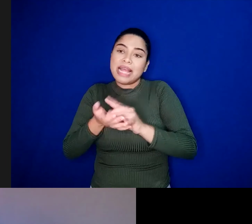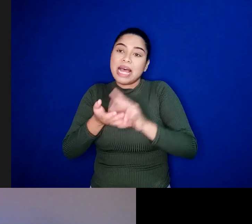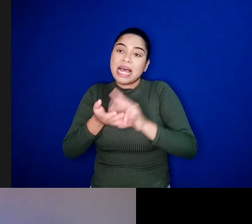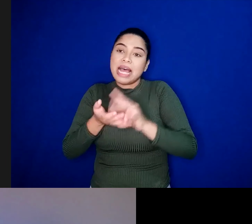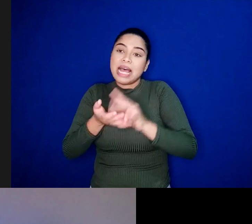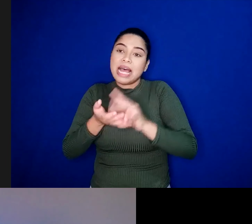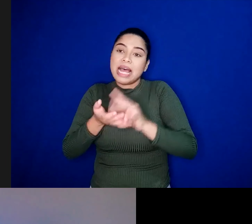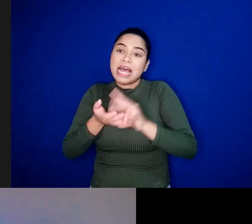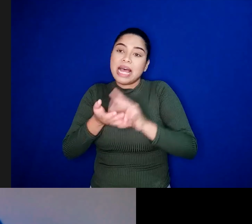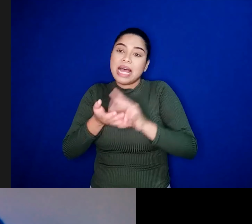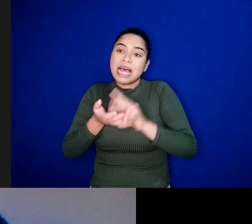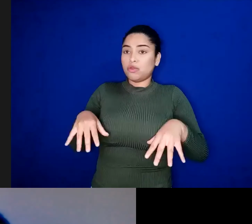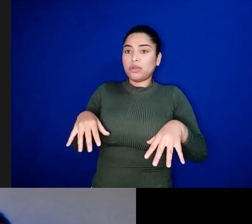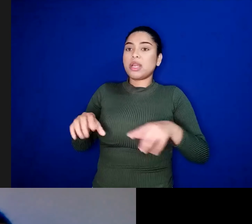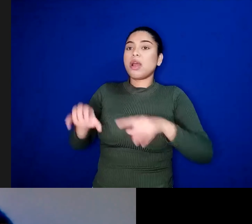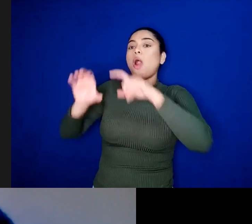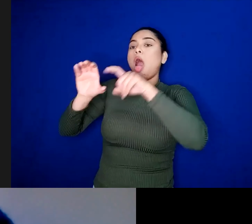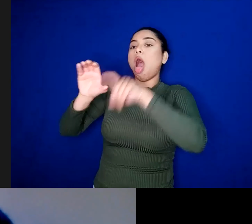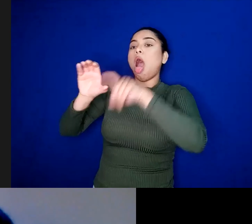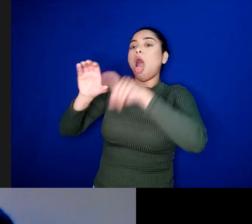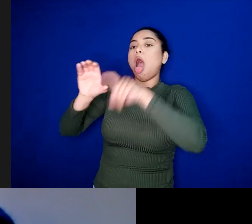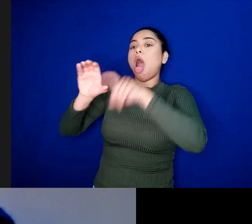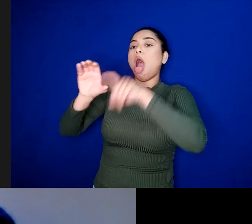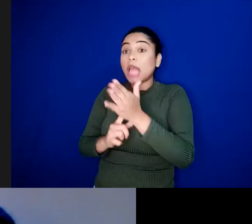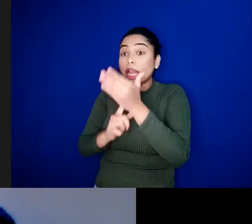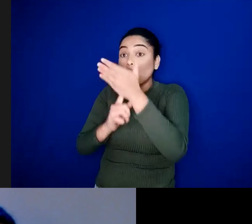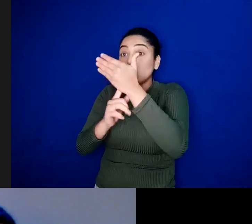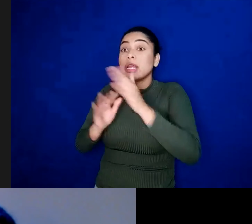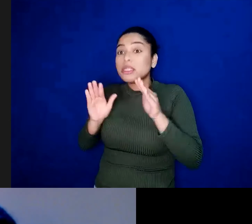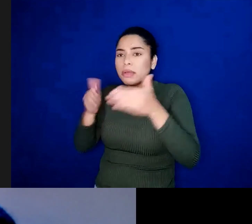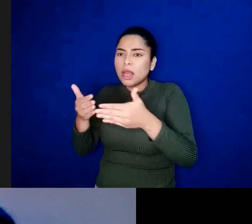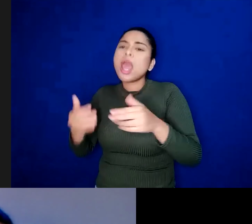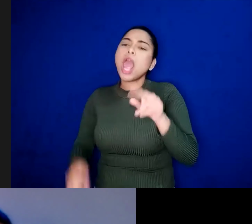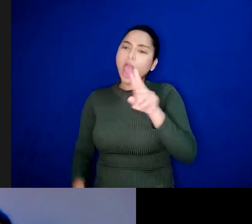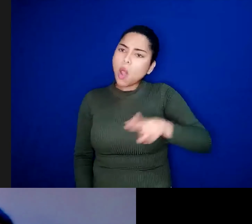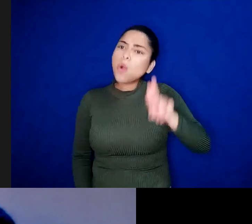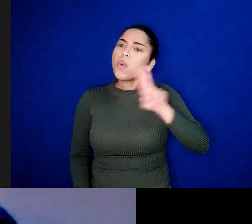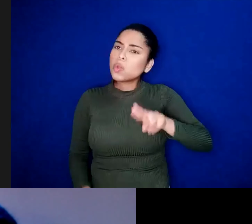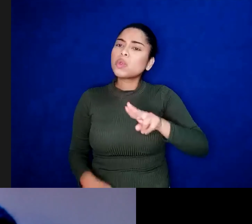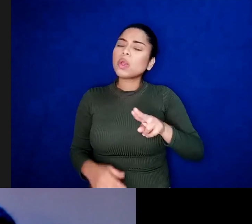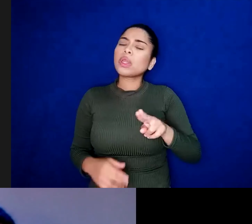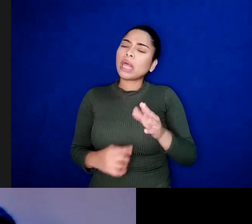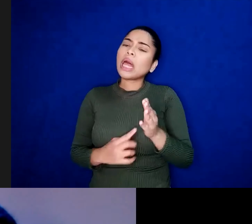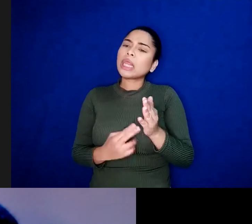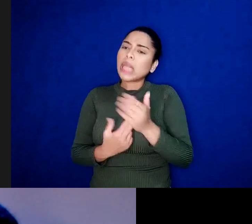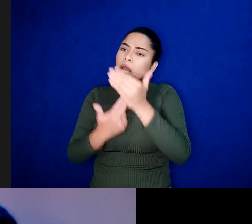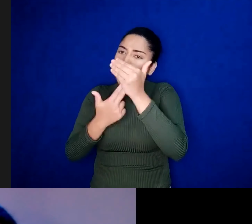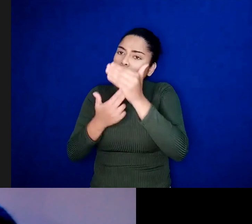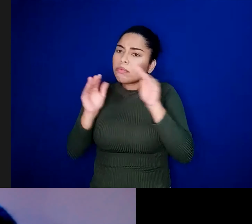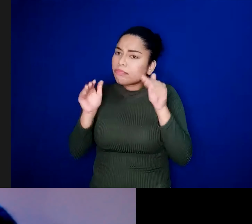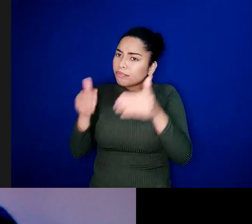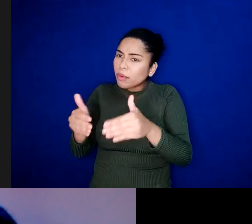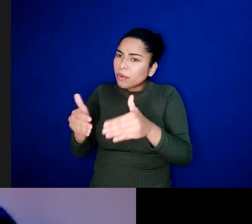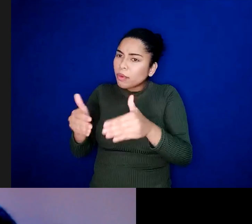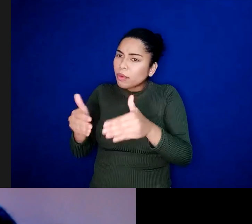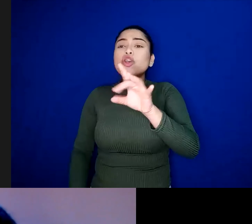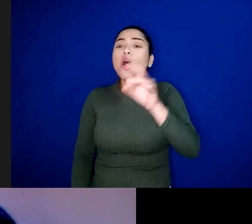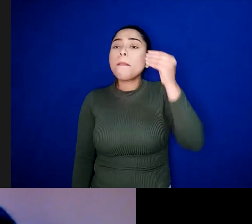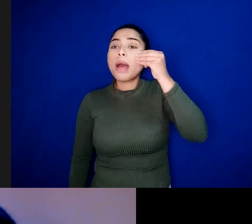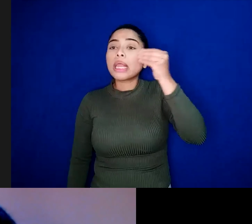dependo de tecnologias assistivas eu utilizo e faço uso de tecnologias assistivas em diferentes tons mas mais protestos não